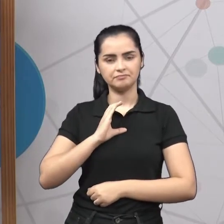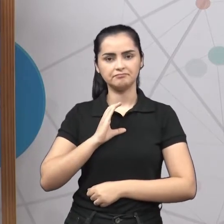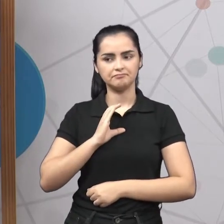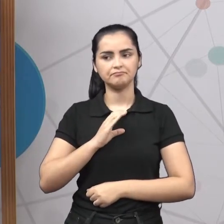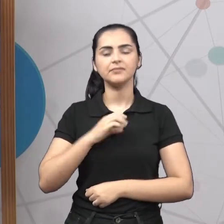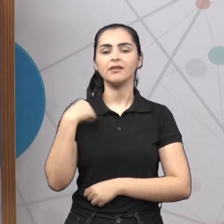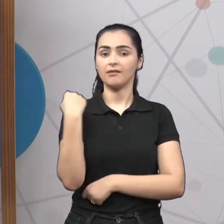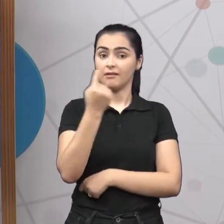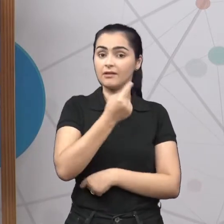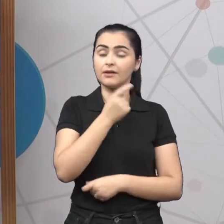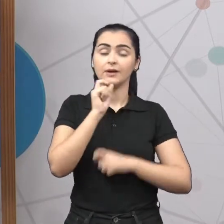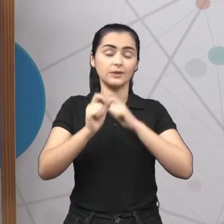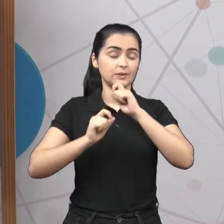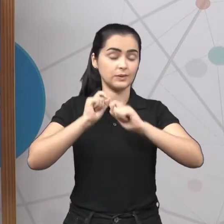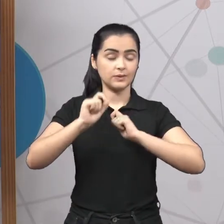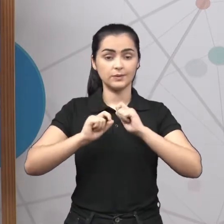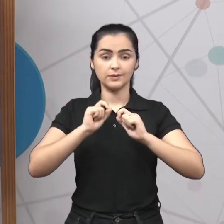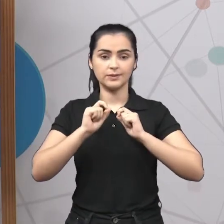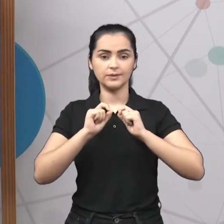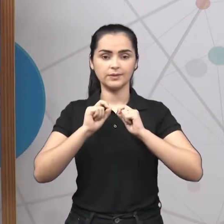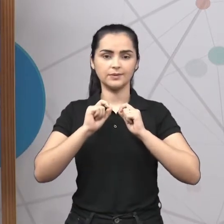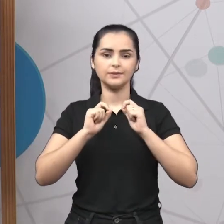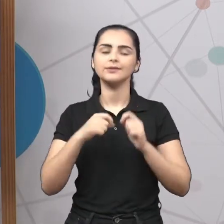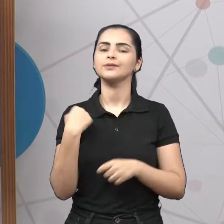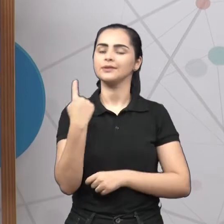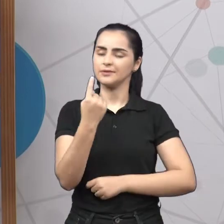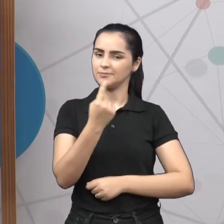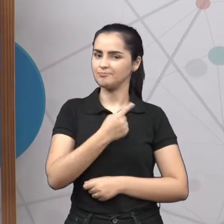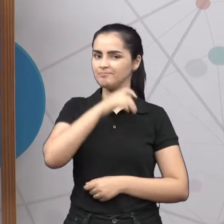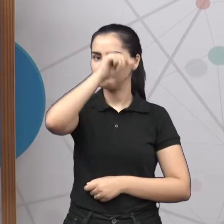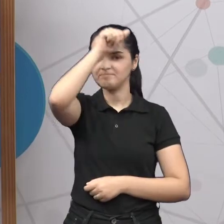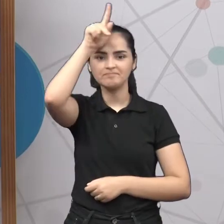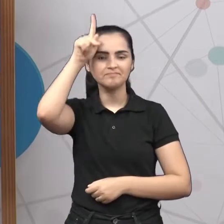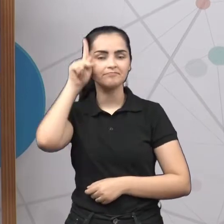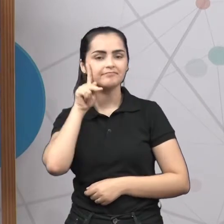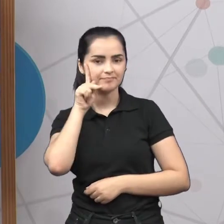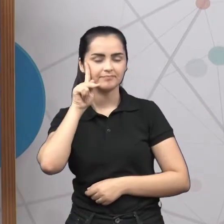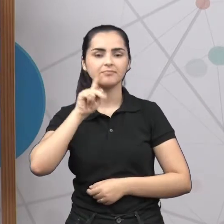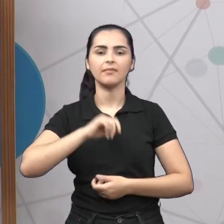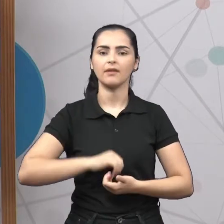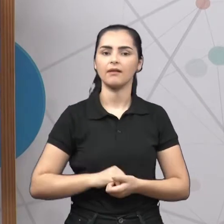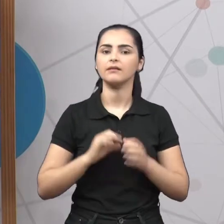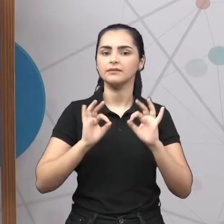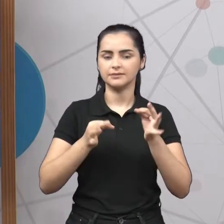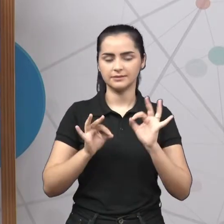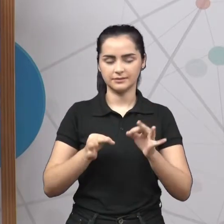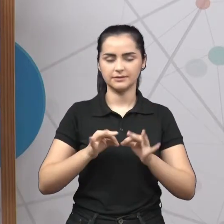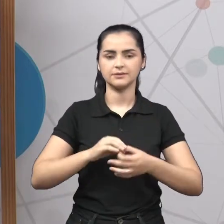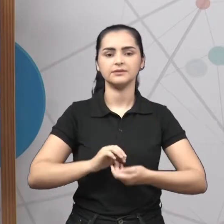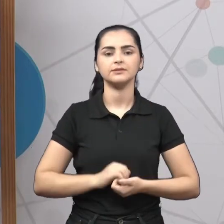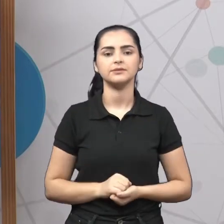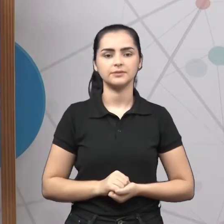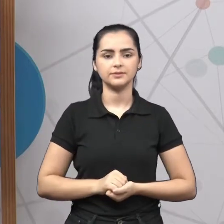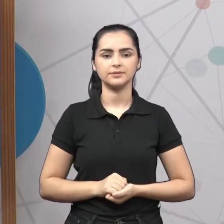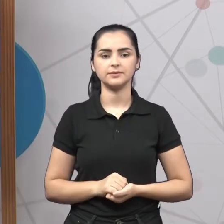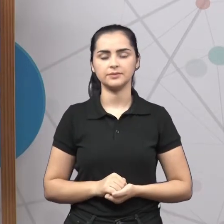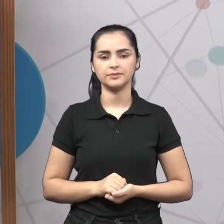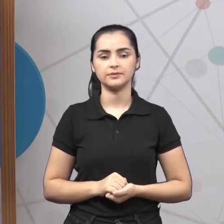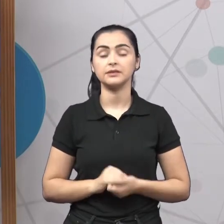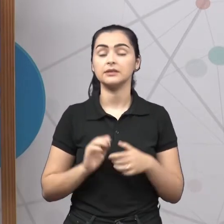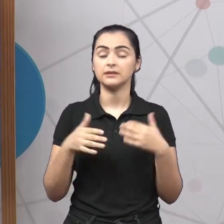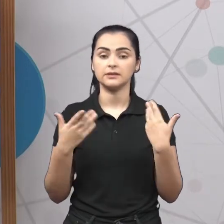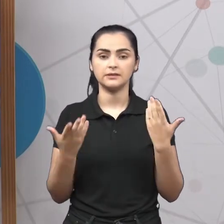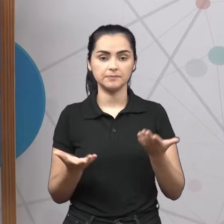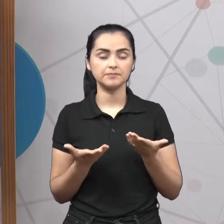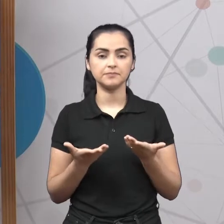nós vemos com quem? Com a nossa prefeita. Tudo certinho?